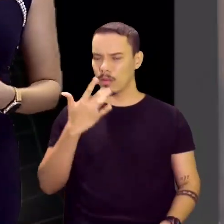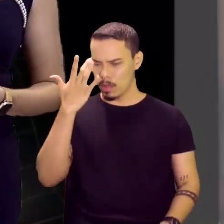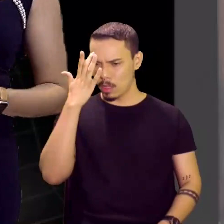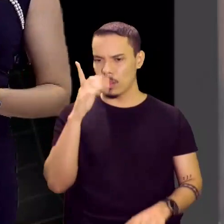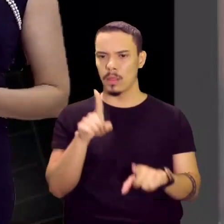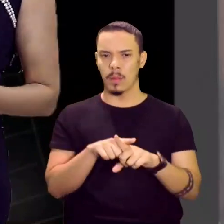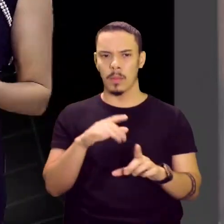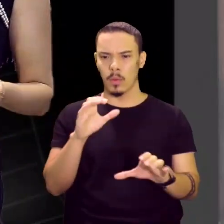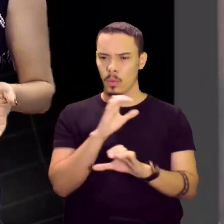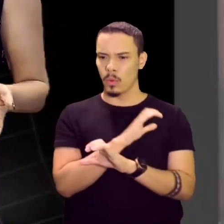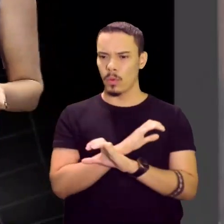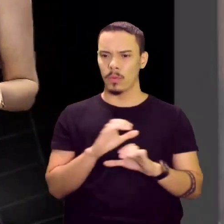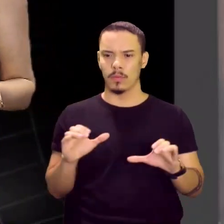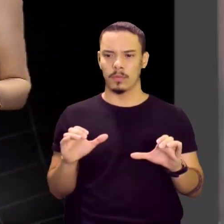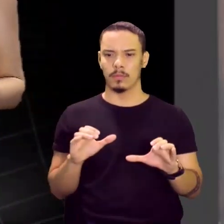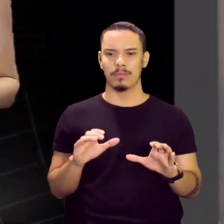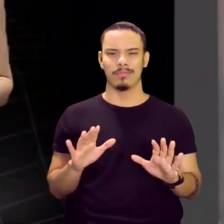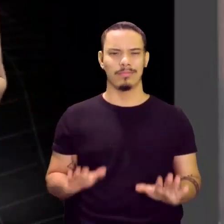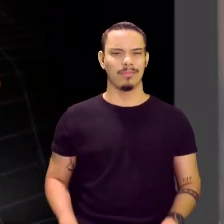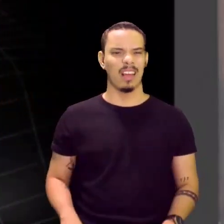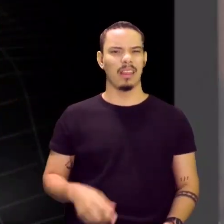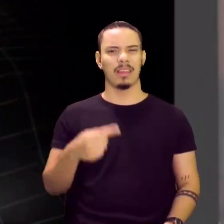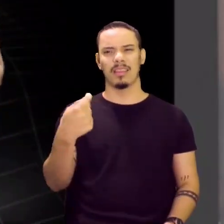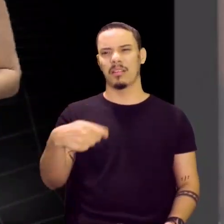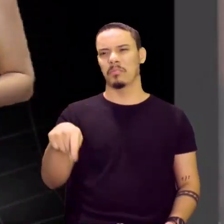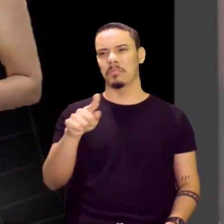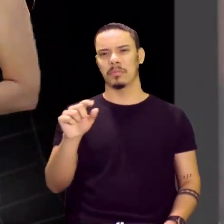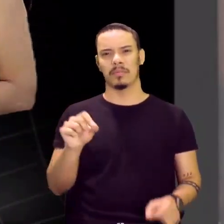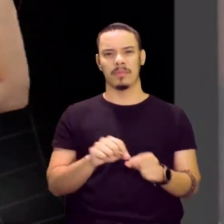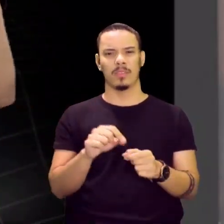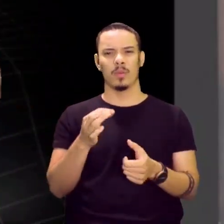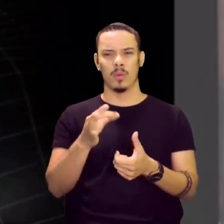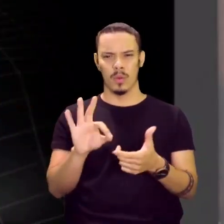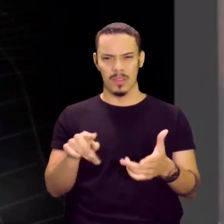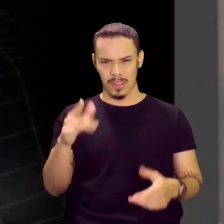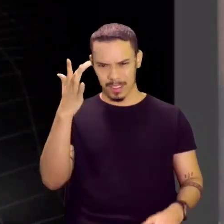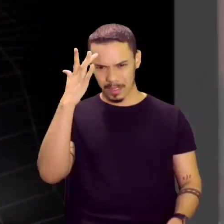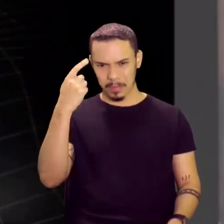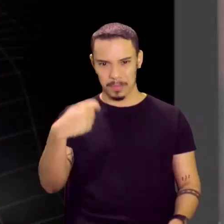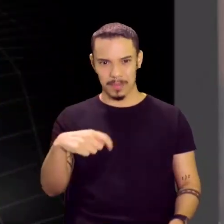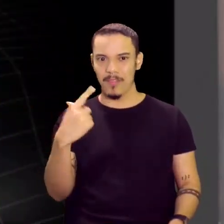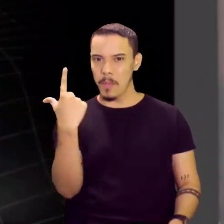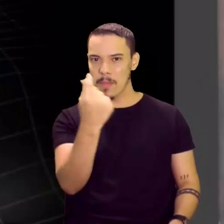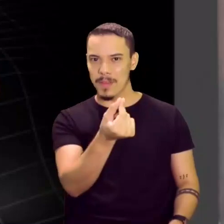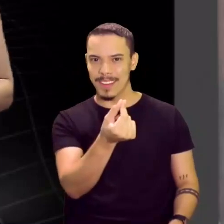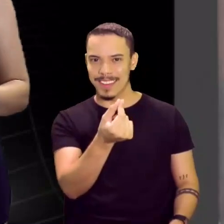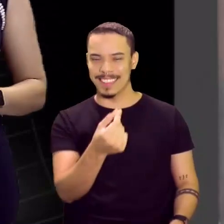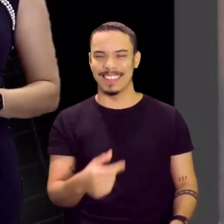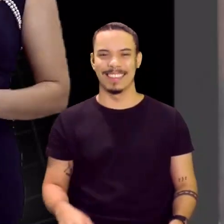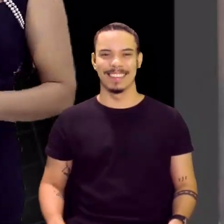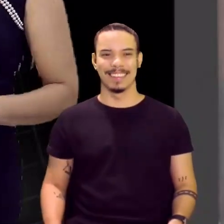confio nisso. Mas não precisa nem fazer essas atividades, correção. Hoje você acha que precisa? Vambora, né? Vamos. Não, bora.